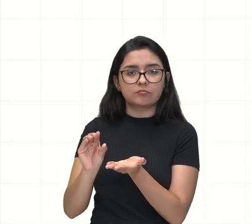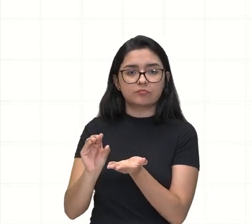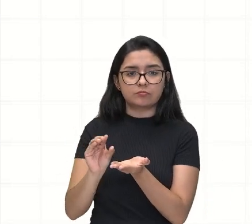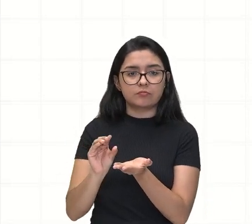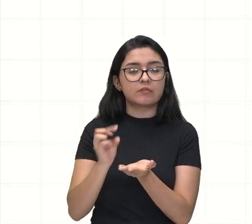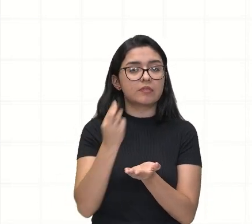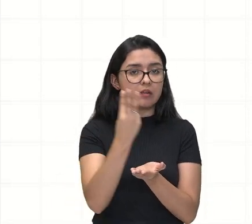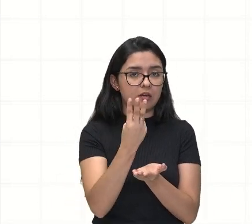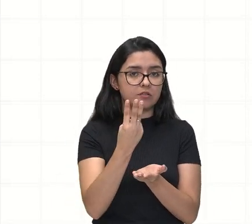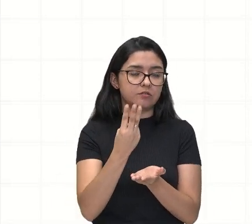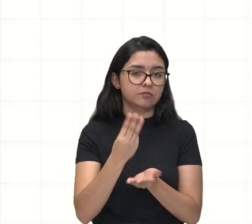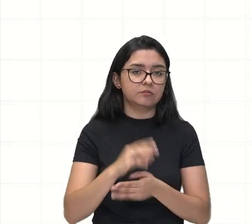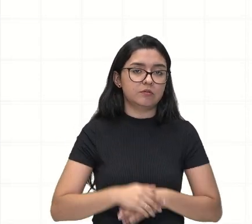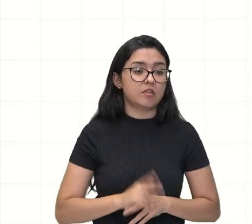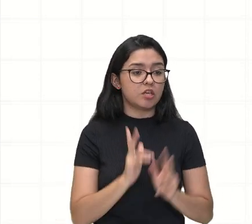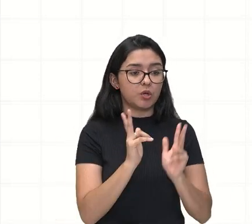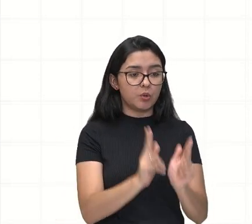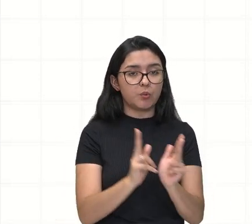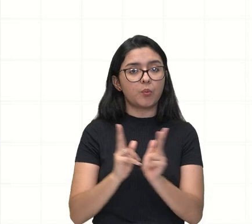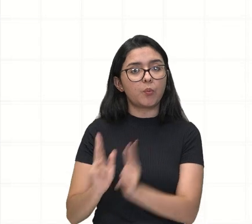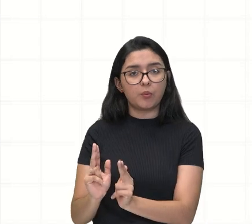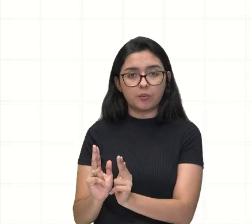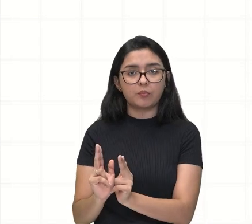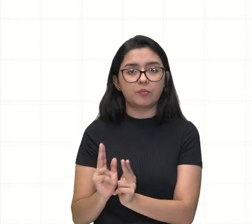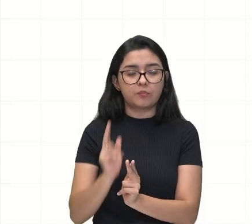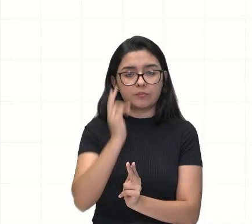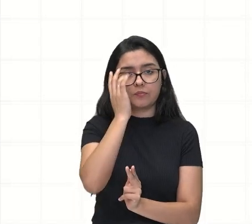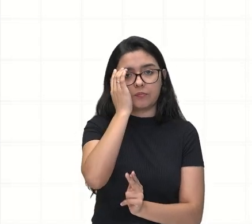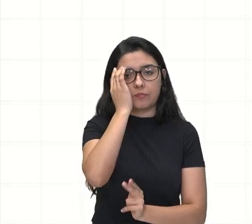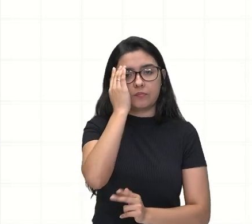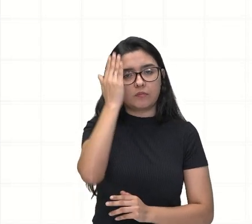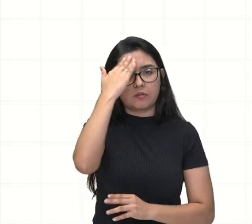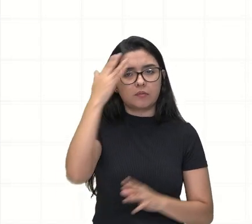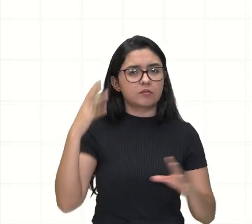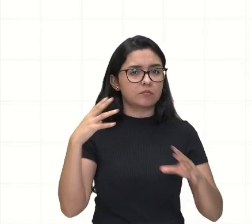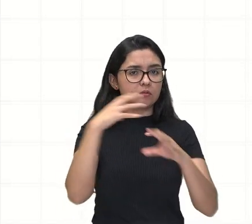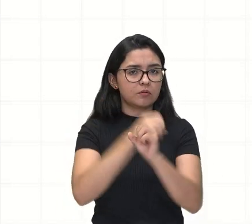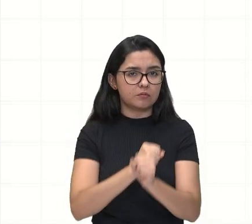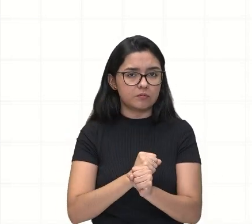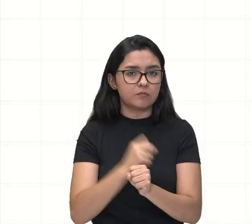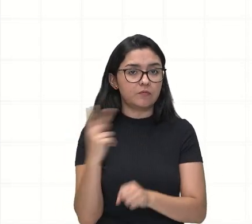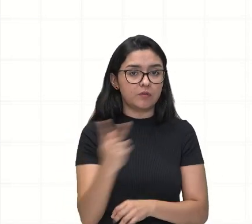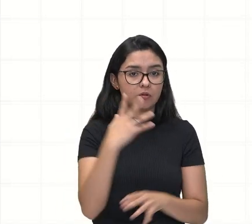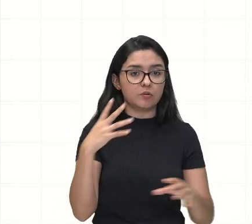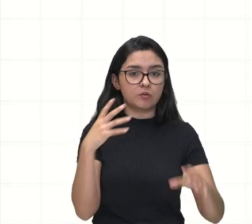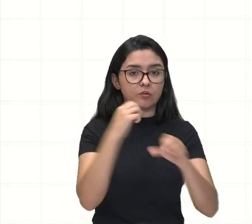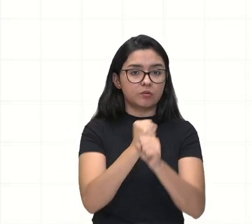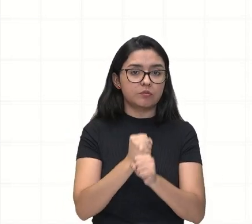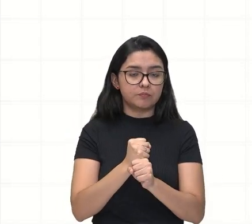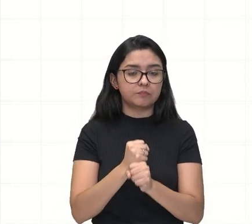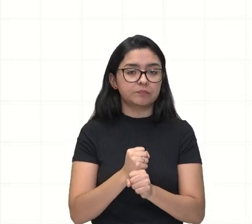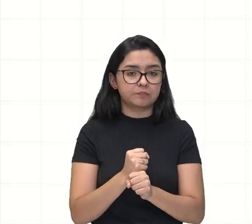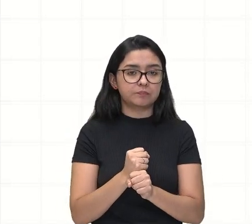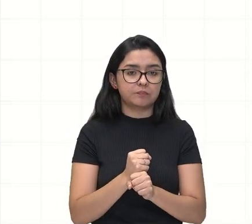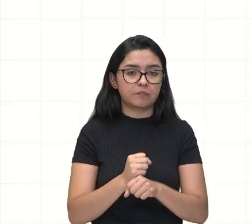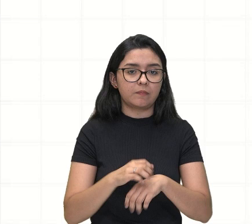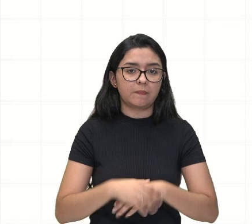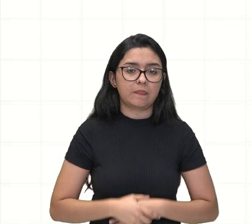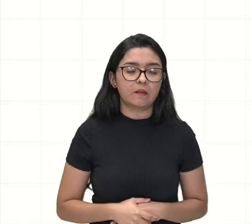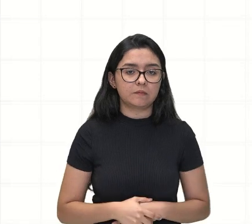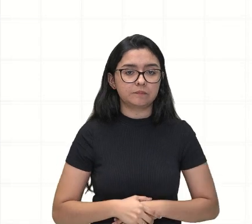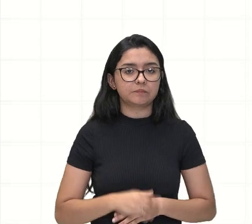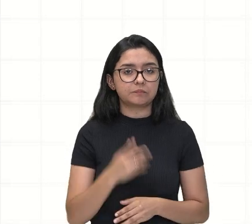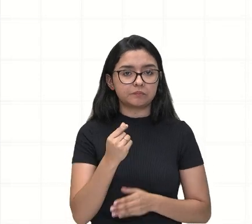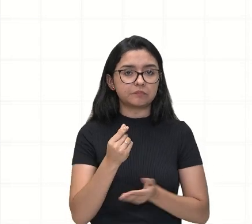em 3 partes iguais. Quer dizer que a quantia total deve ser dividida em